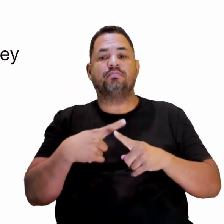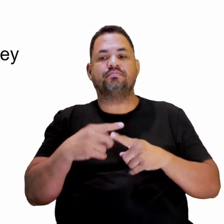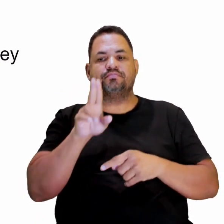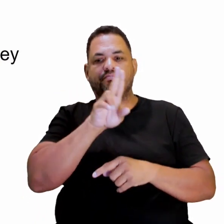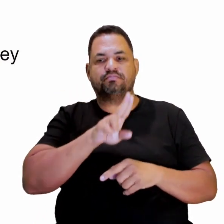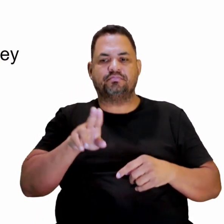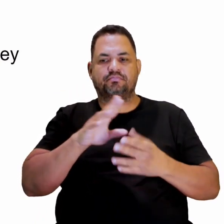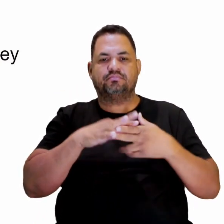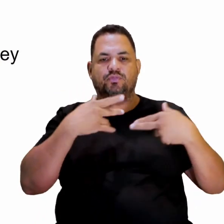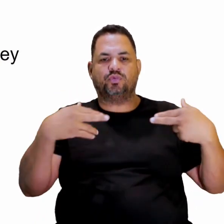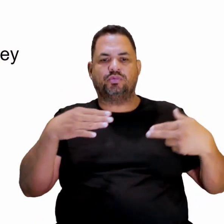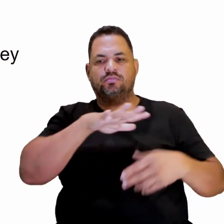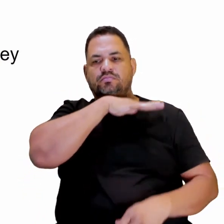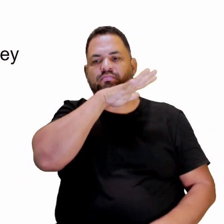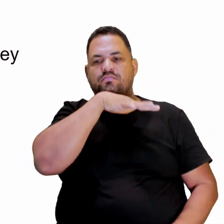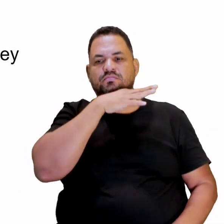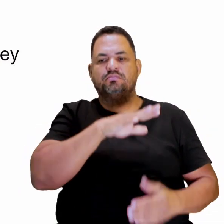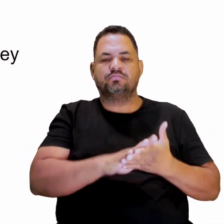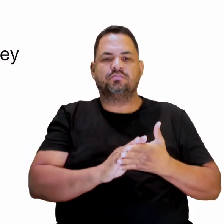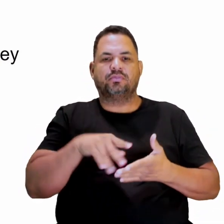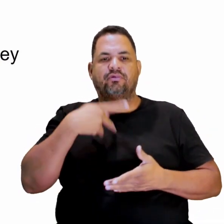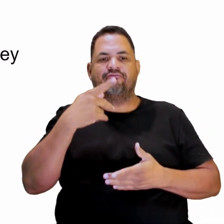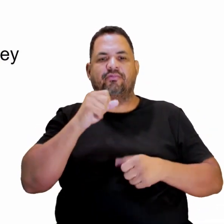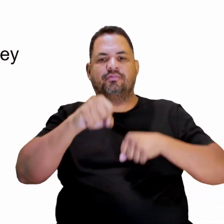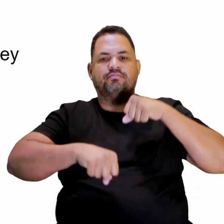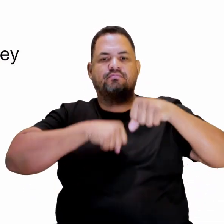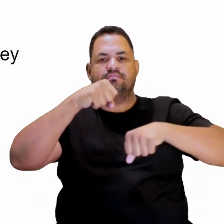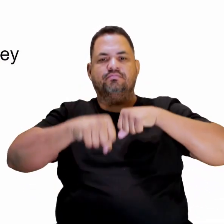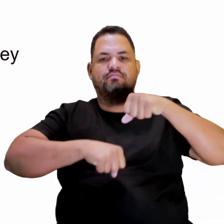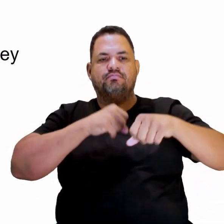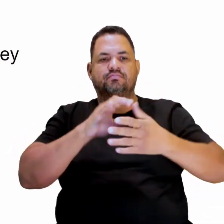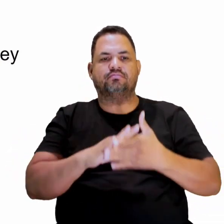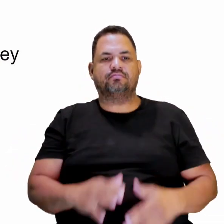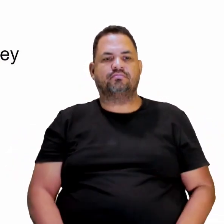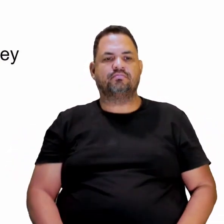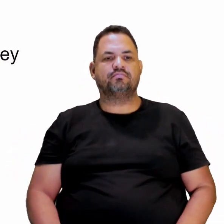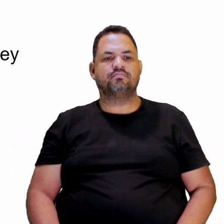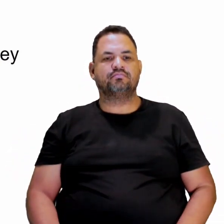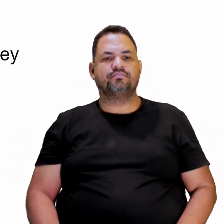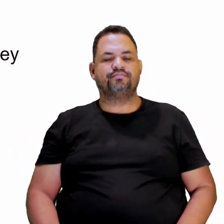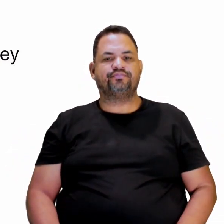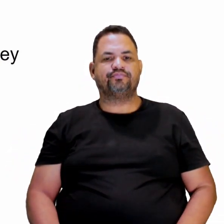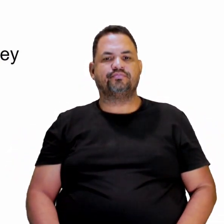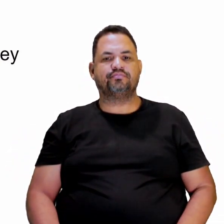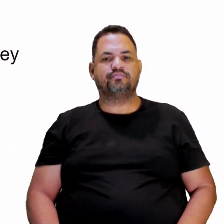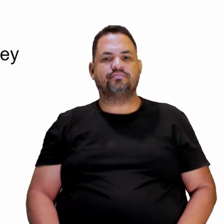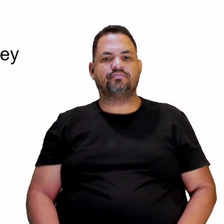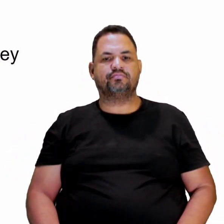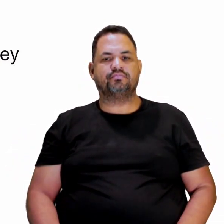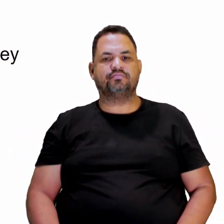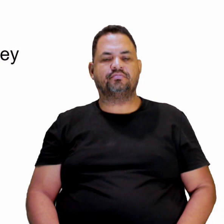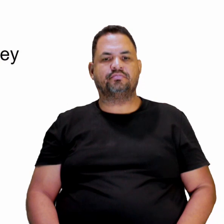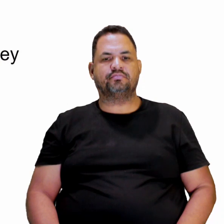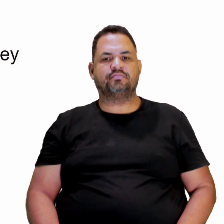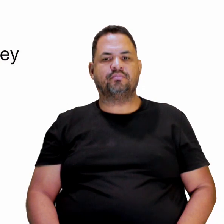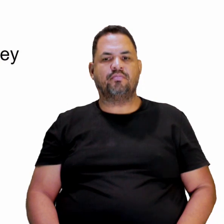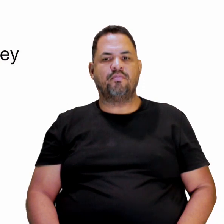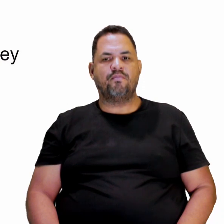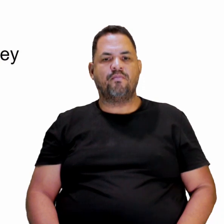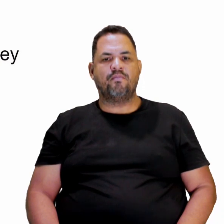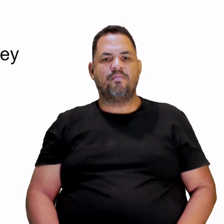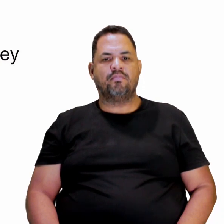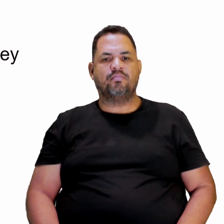para coisas e animais. Eu estou falando de bicicleta, my bike. Which I had left at the gate had